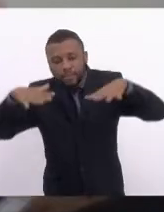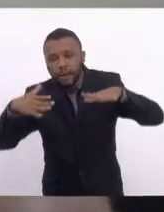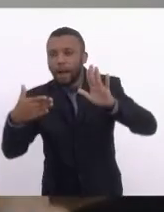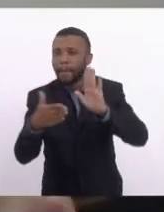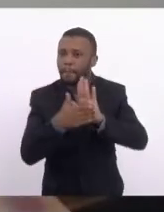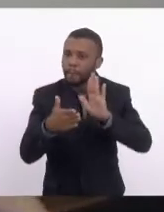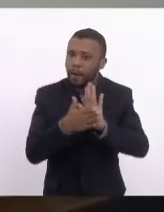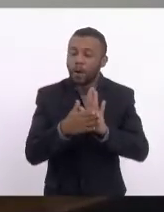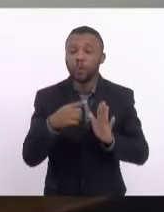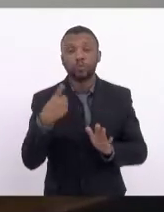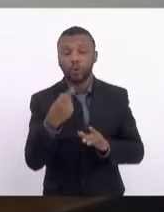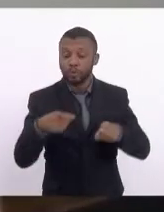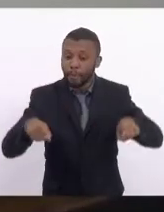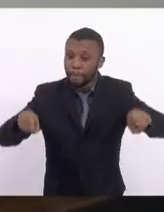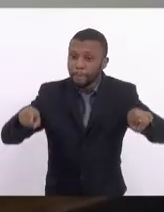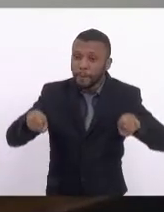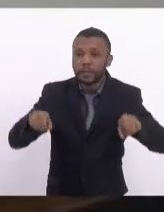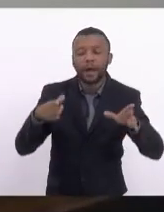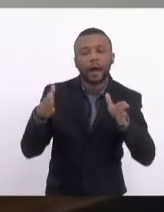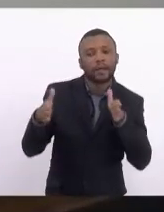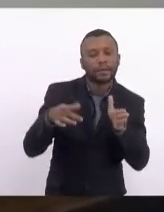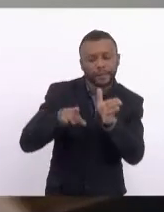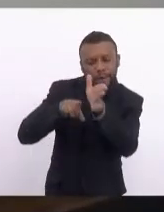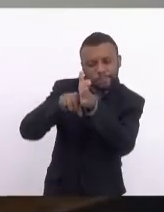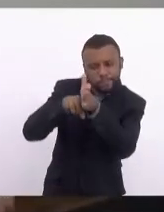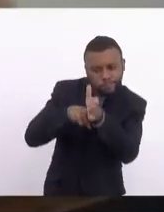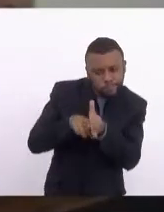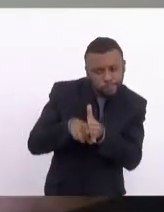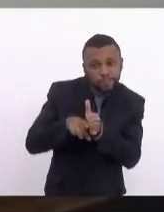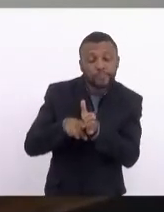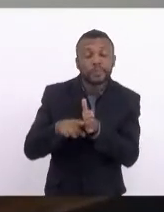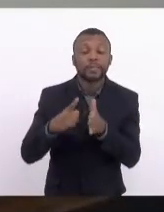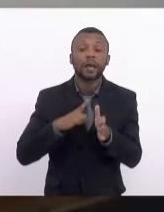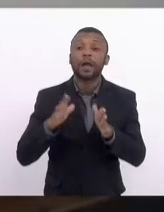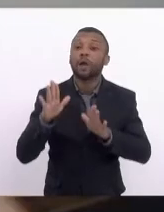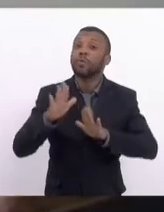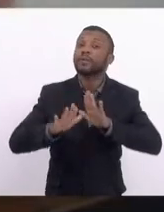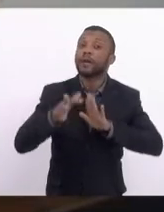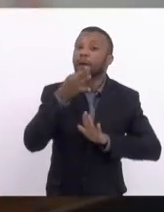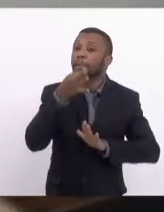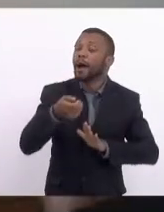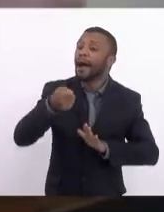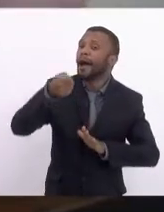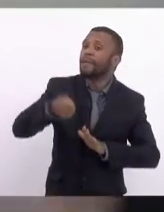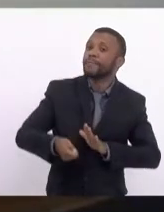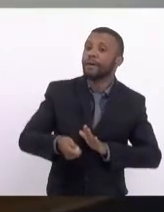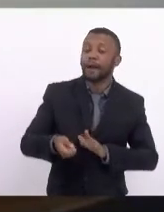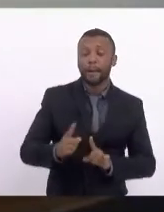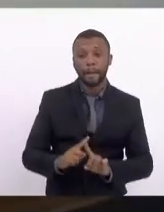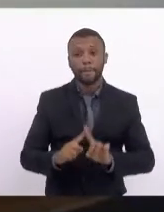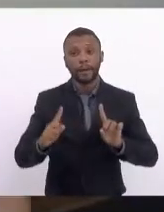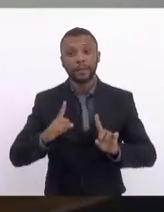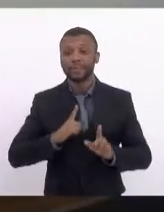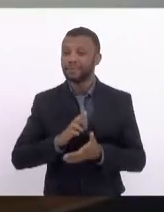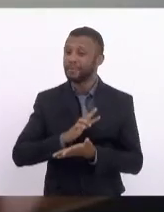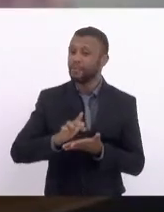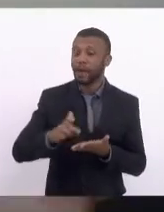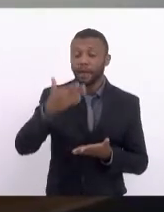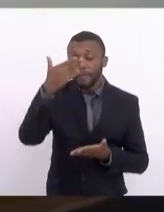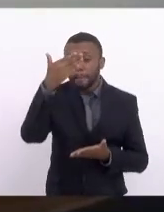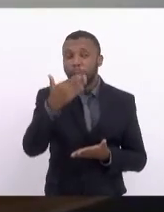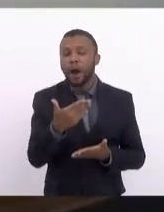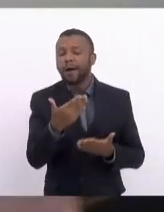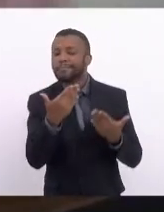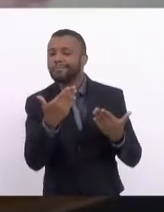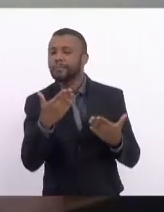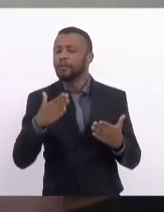está apurando, estou tendo cuidado de não fazer afirmações categóricas, mas há vários indicadores de que há coisas